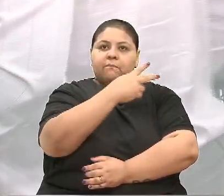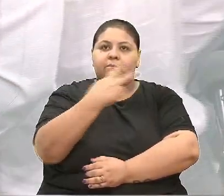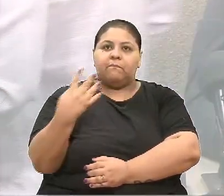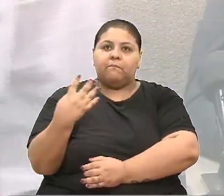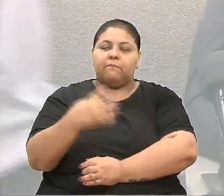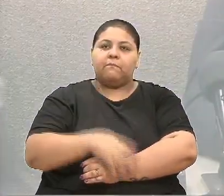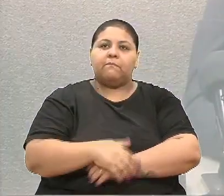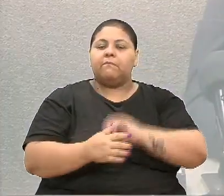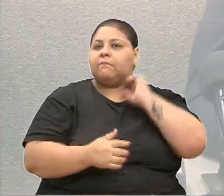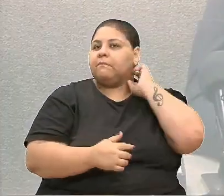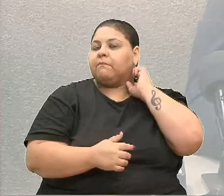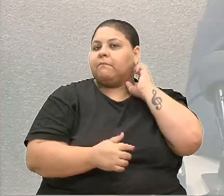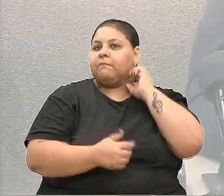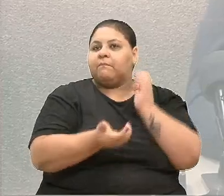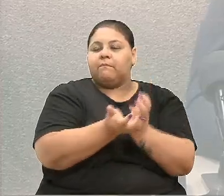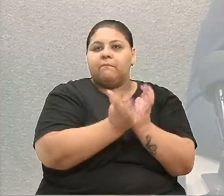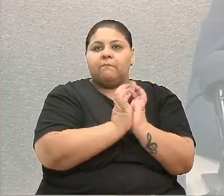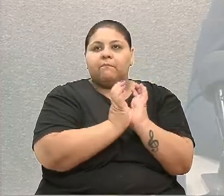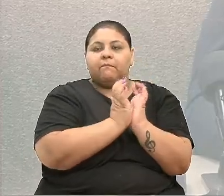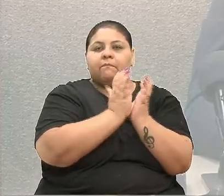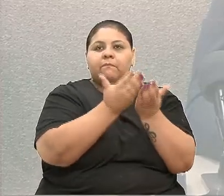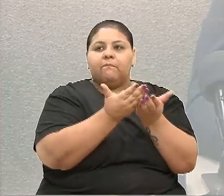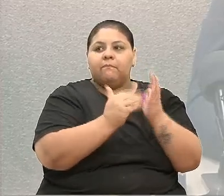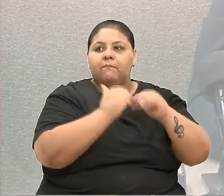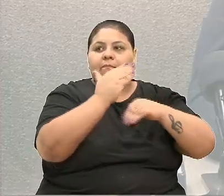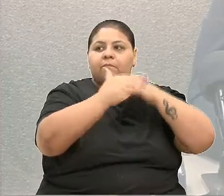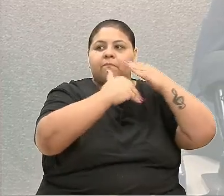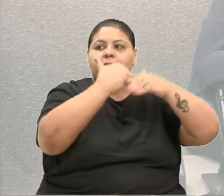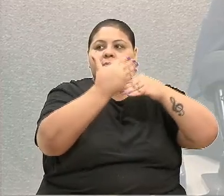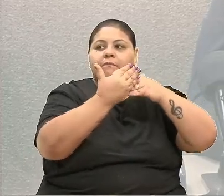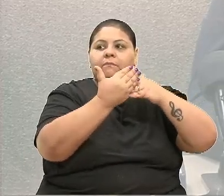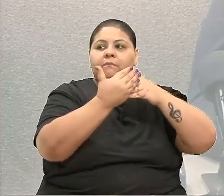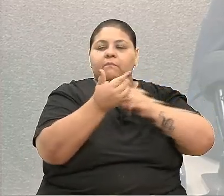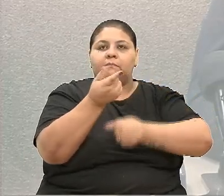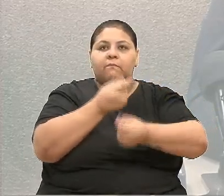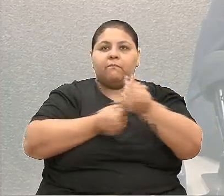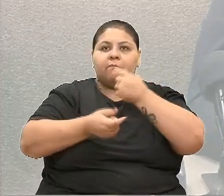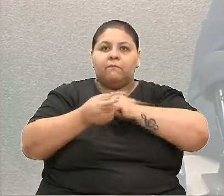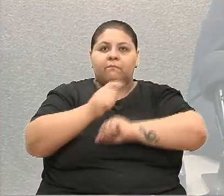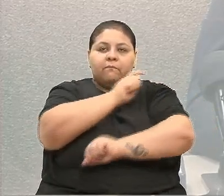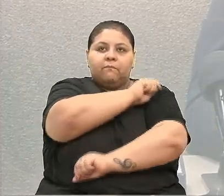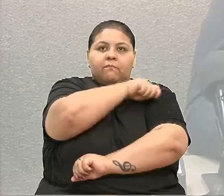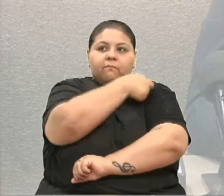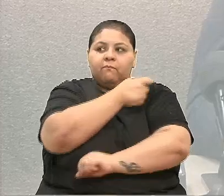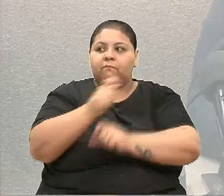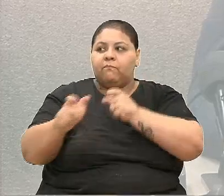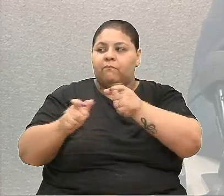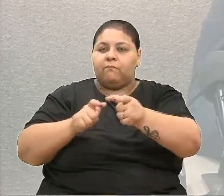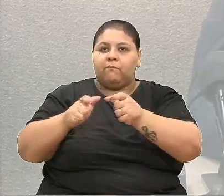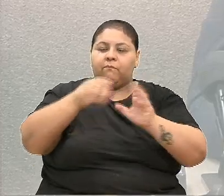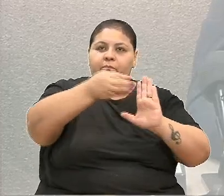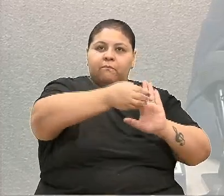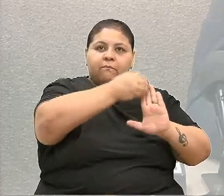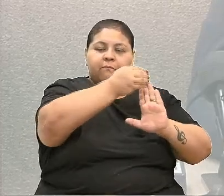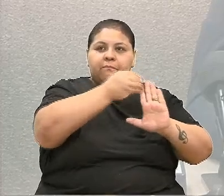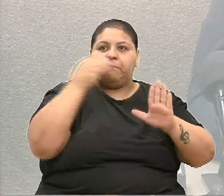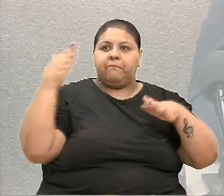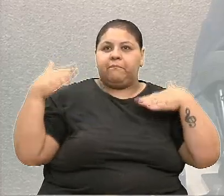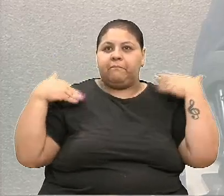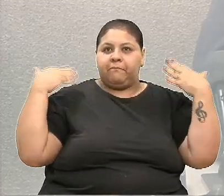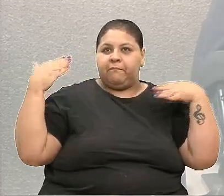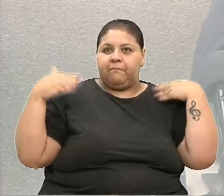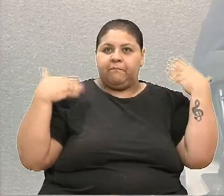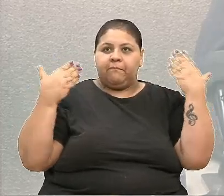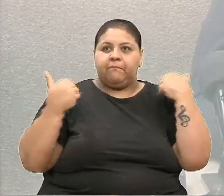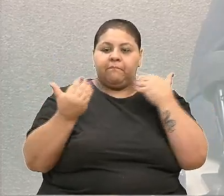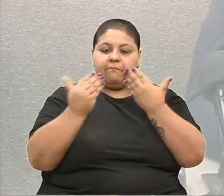216/2024. Recebe esta Comissão de Desenvolvimento Econômico, Fiscalização, Controle Orçamentário e Turismo,